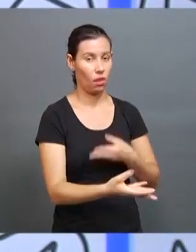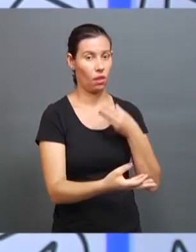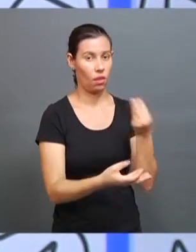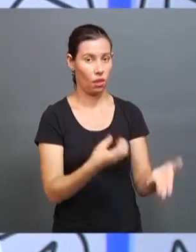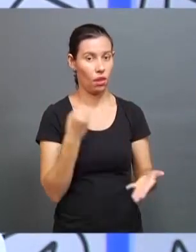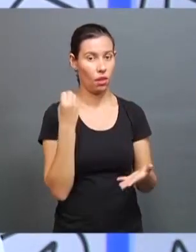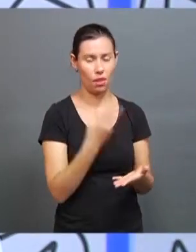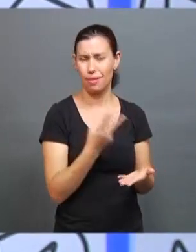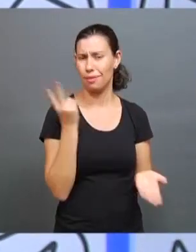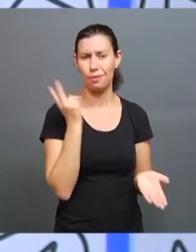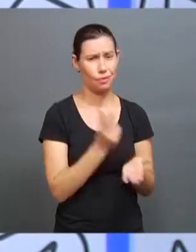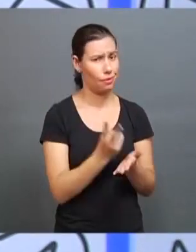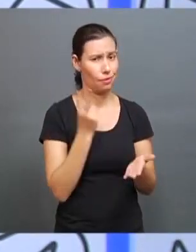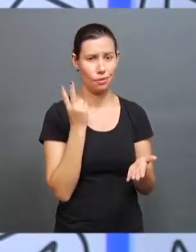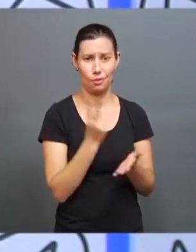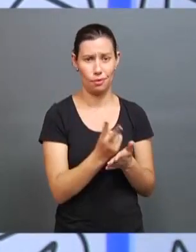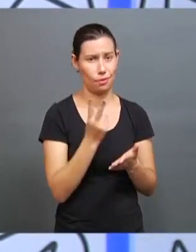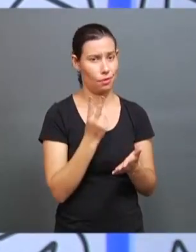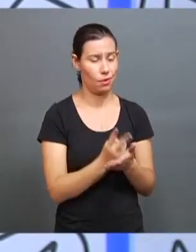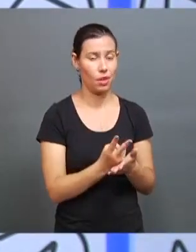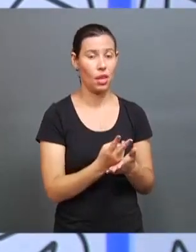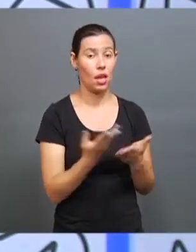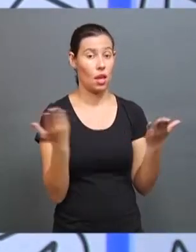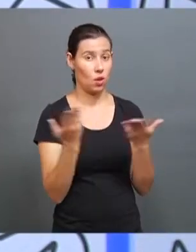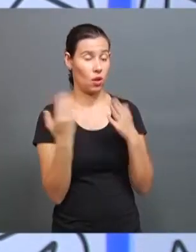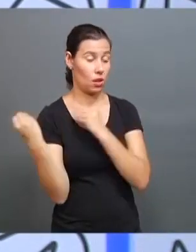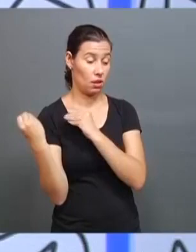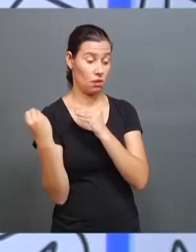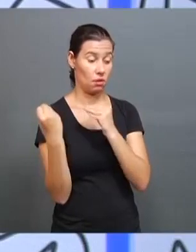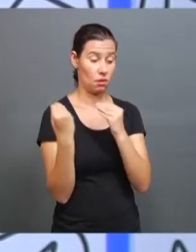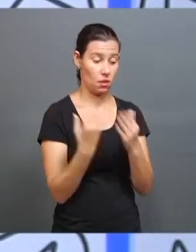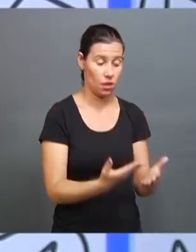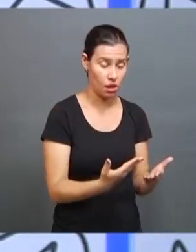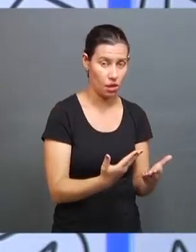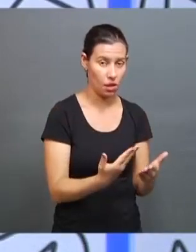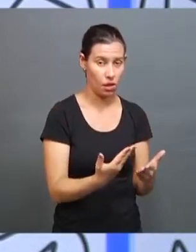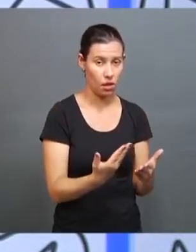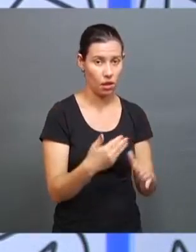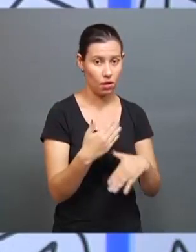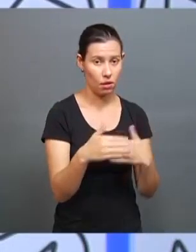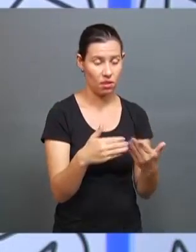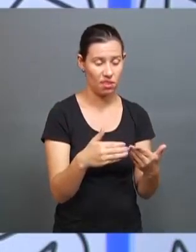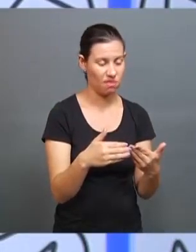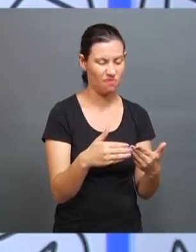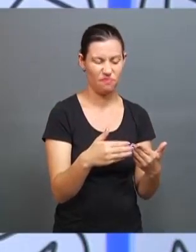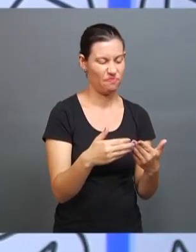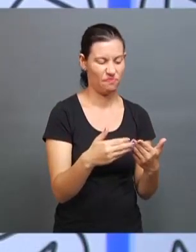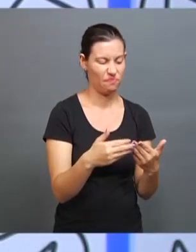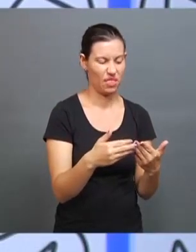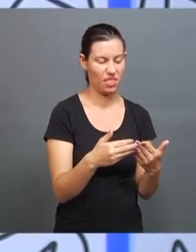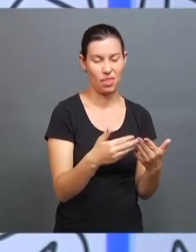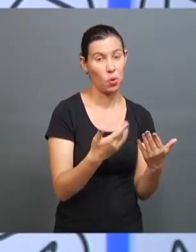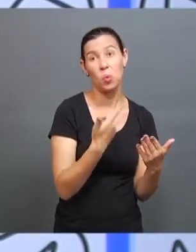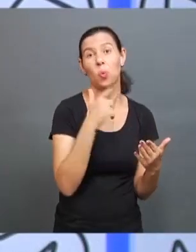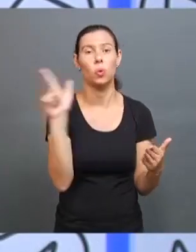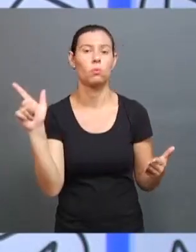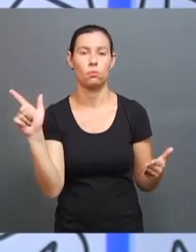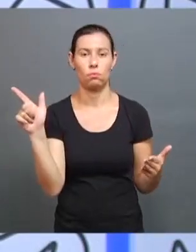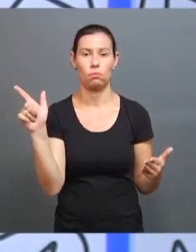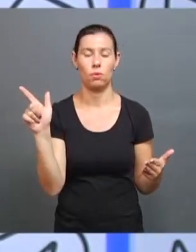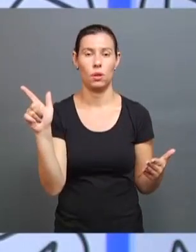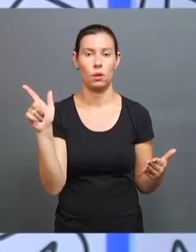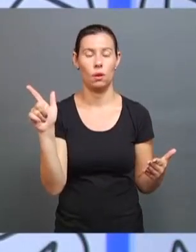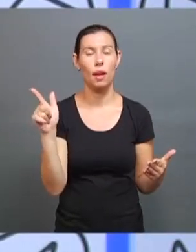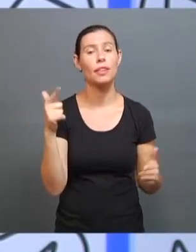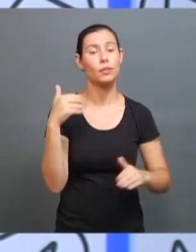Eu vou ter ele atendido agora e daqui a pouco ele se esvazia. Daqui a pouco eu vou ter outro desejo. Isso